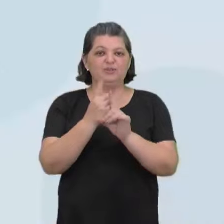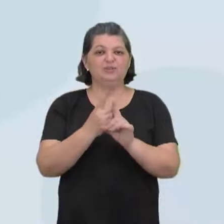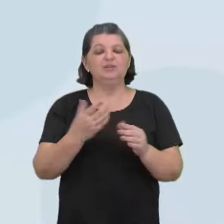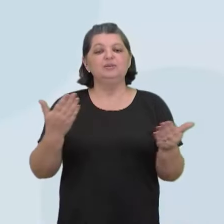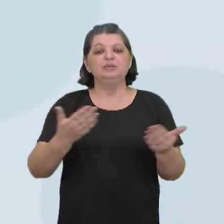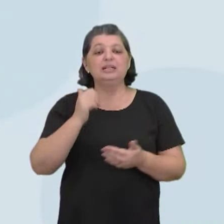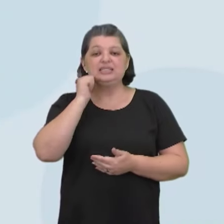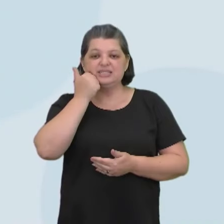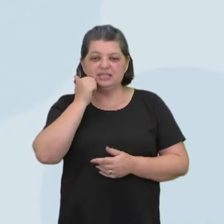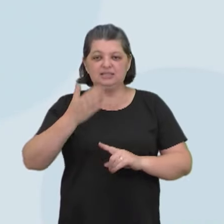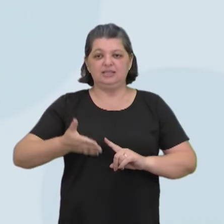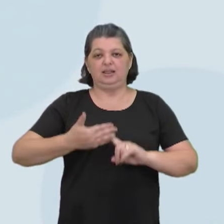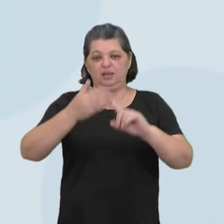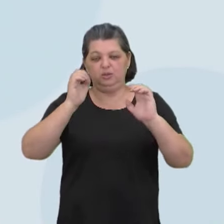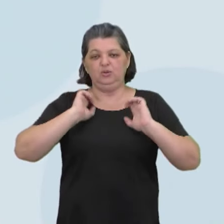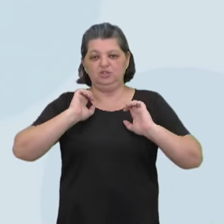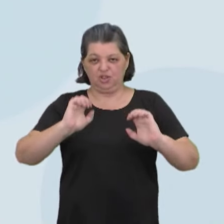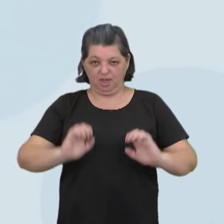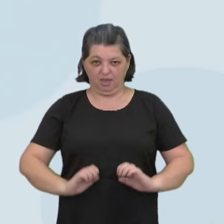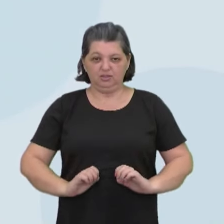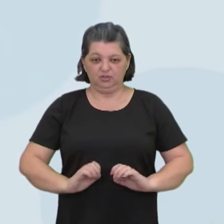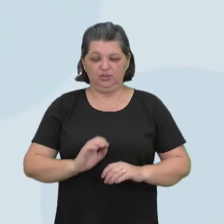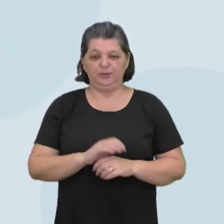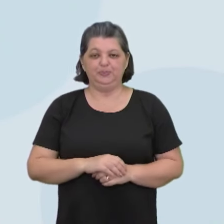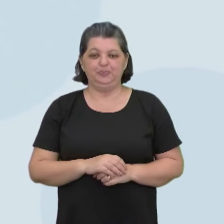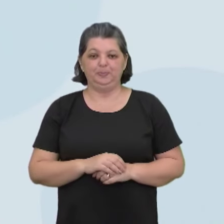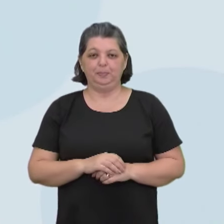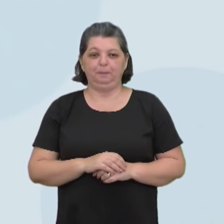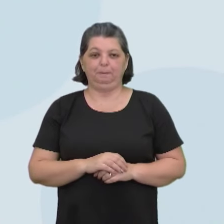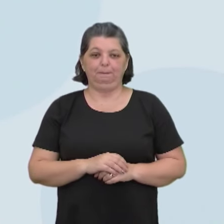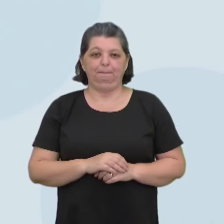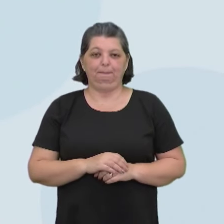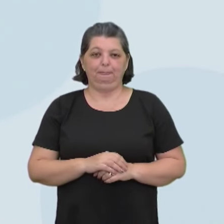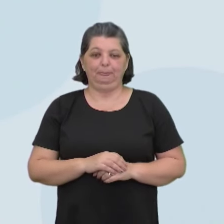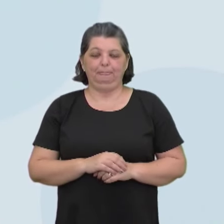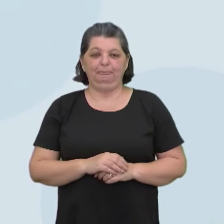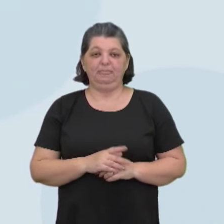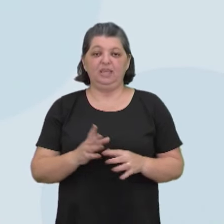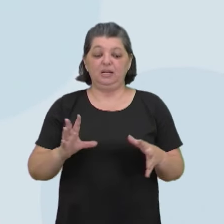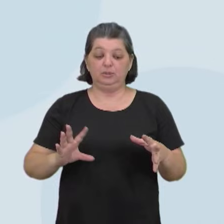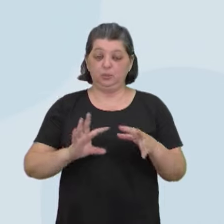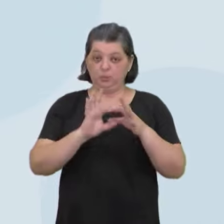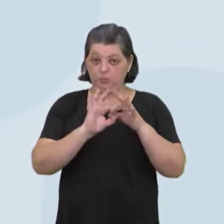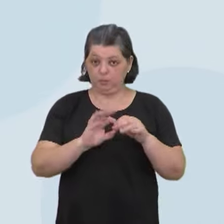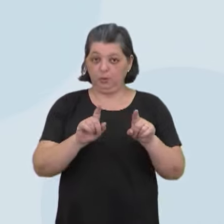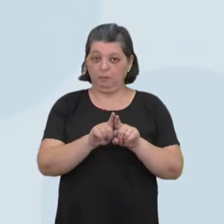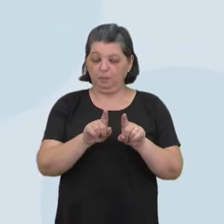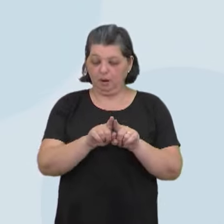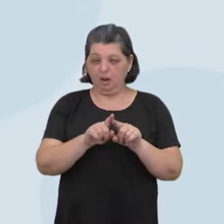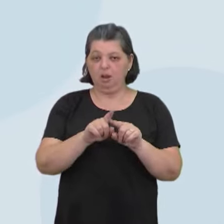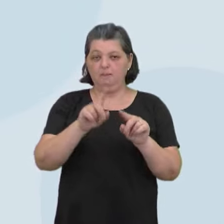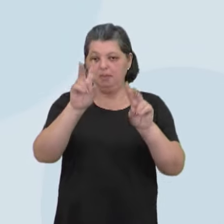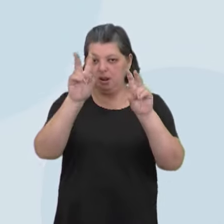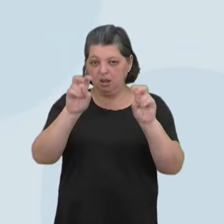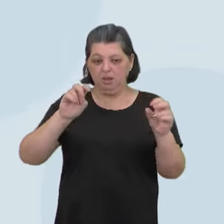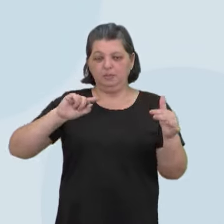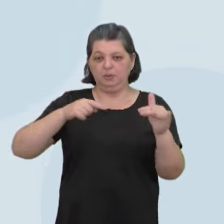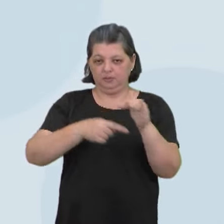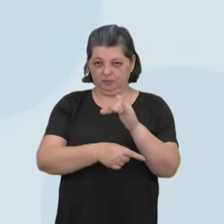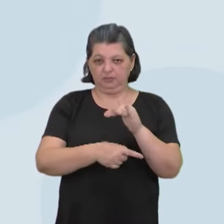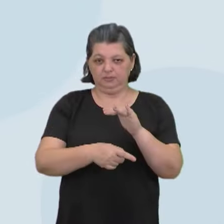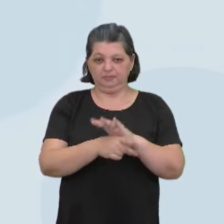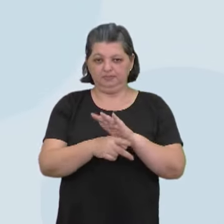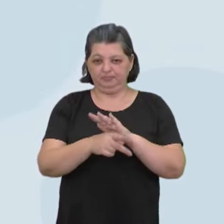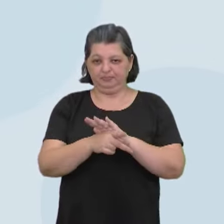ciência, tecnologia e ética, que faz parte do aprofundamento